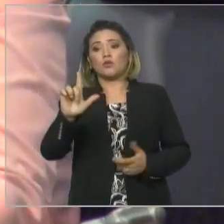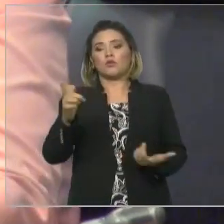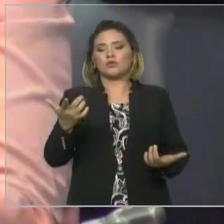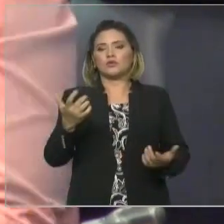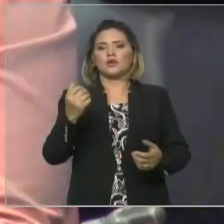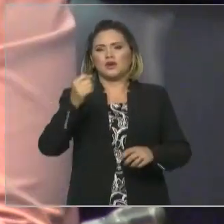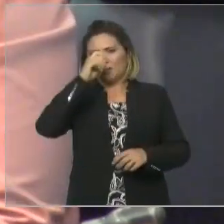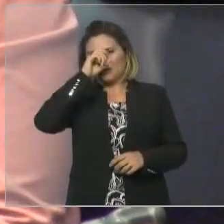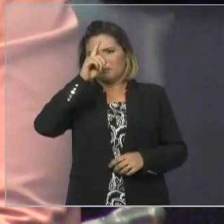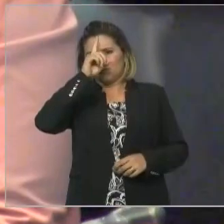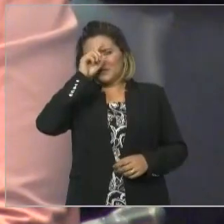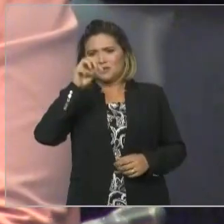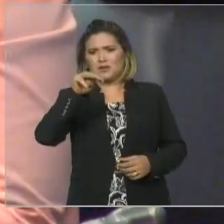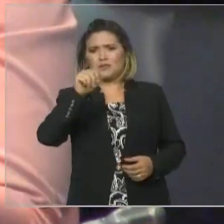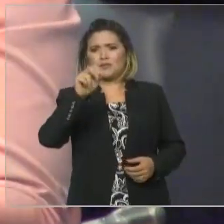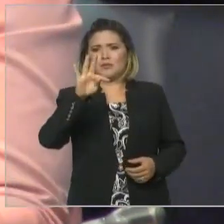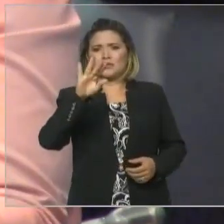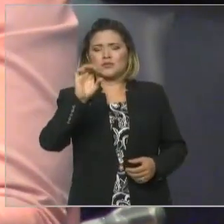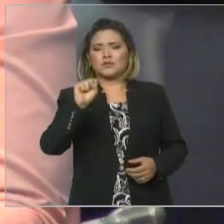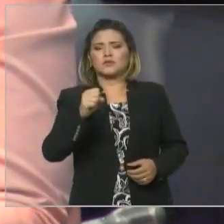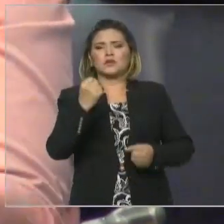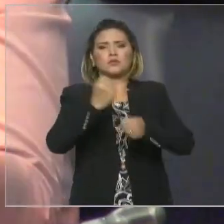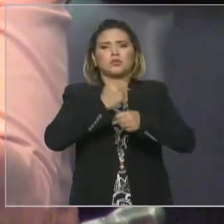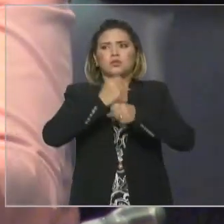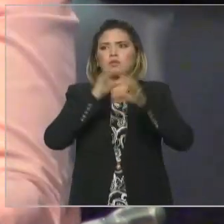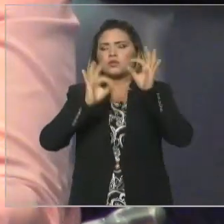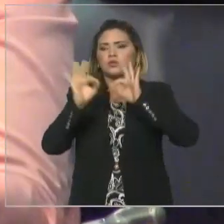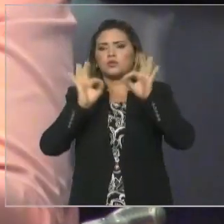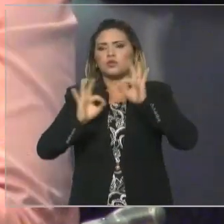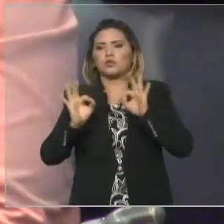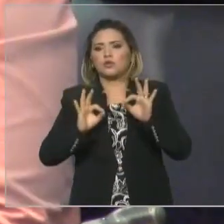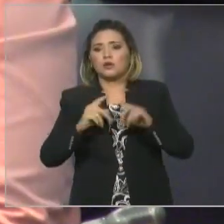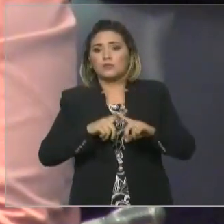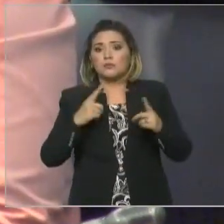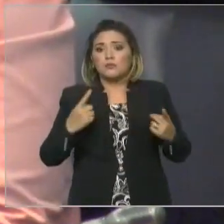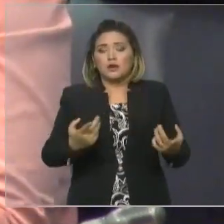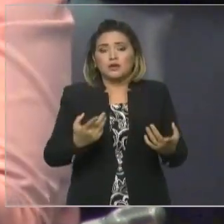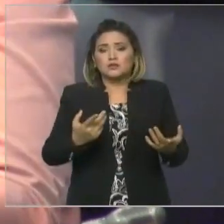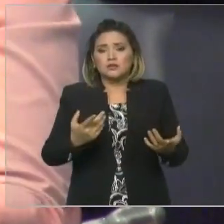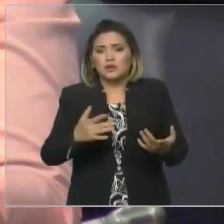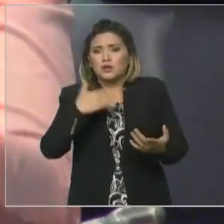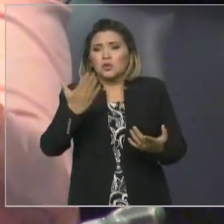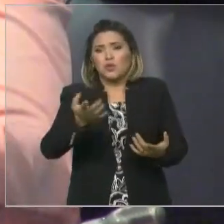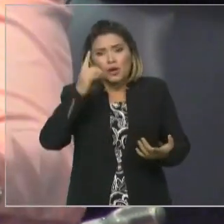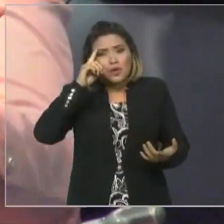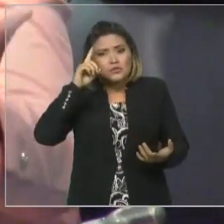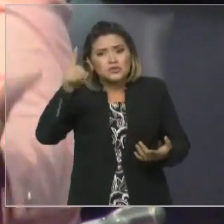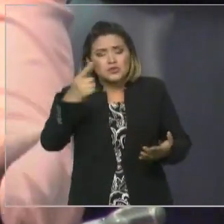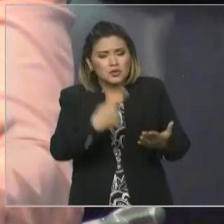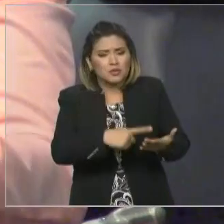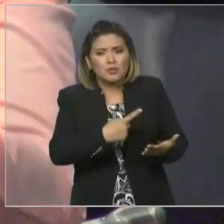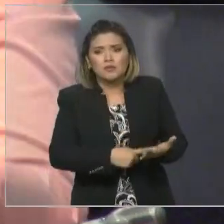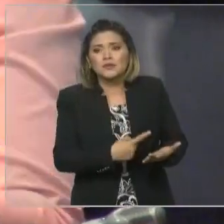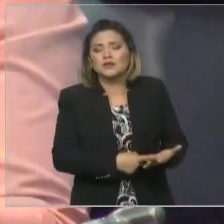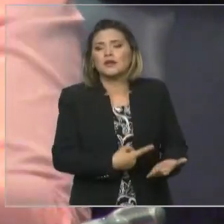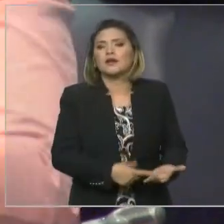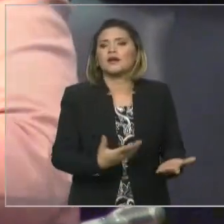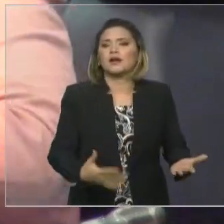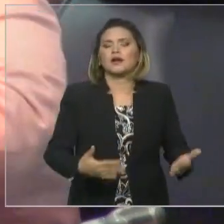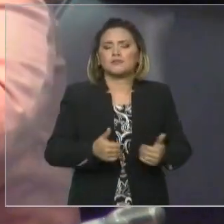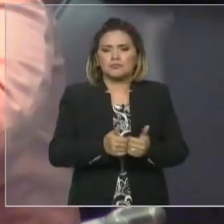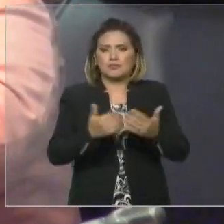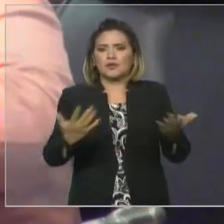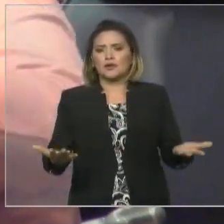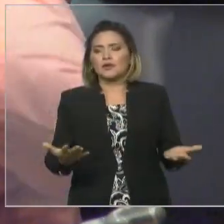o prazo para que ele vai voltar? Se vai voltar a funcionar, qual seria o prazo? E a mesma coisa questionar sobre um macro-regional,